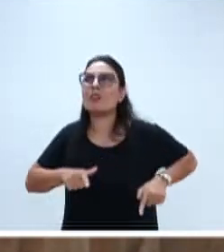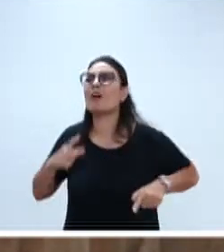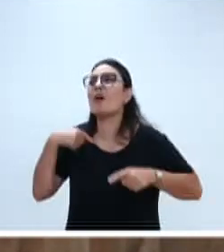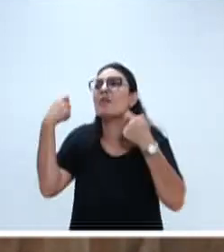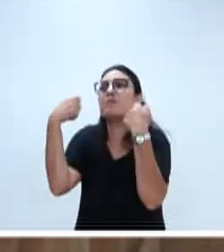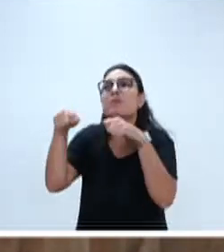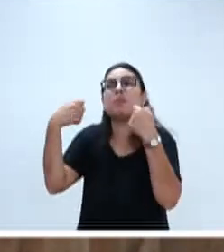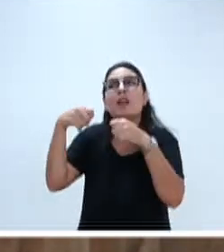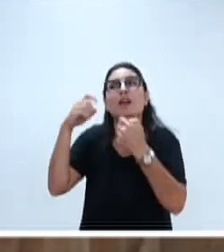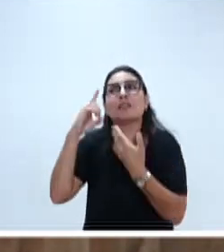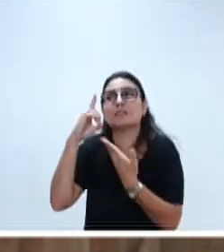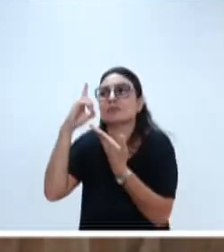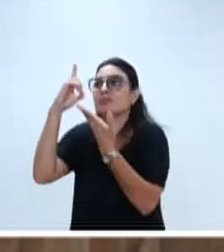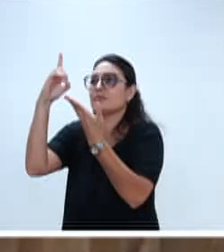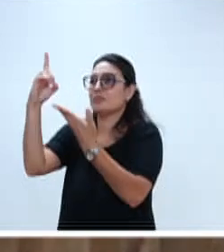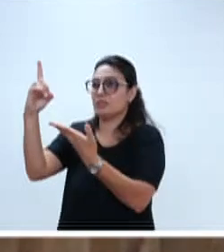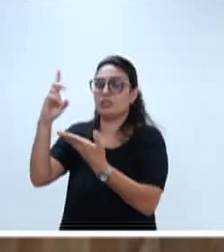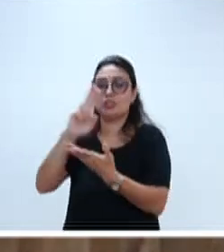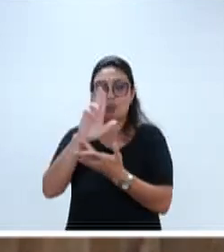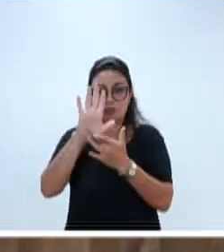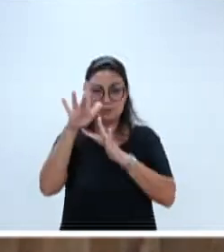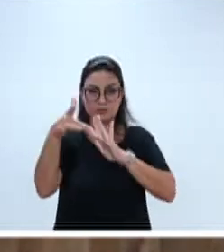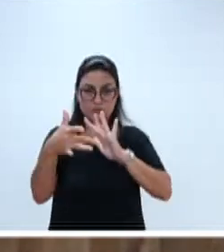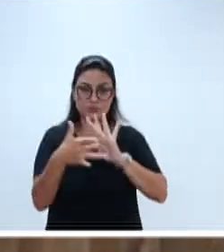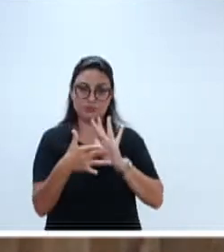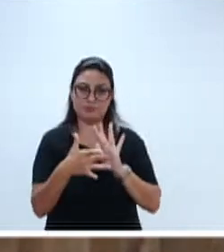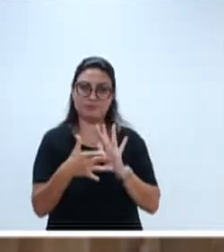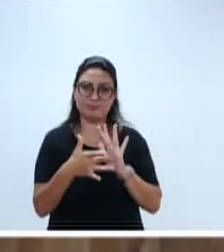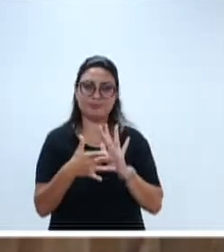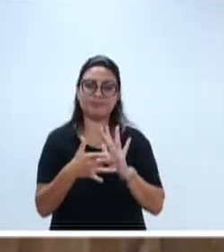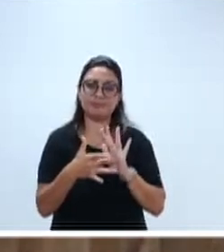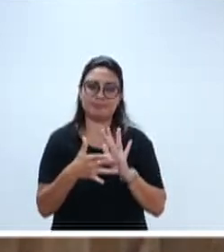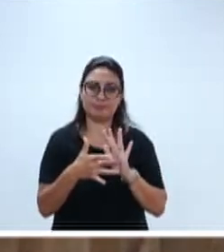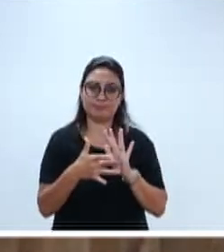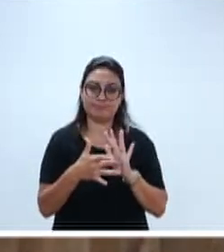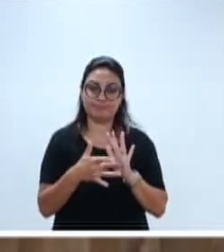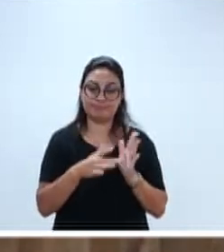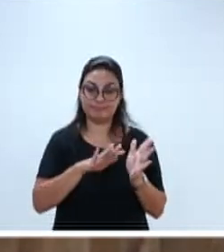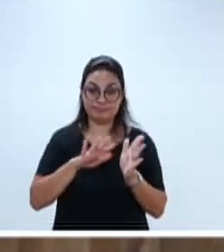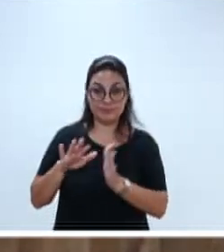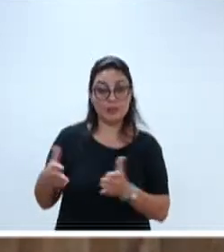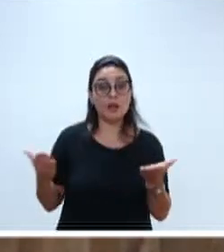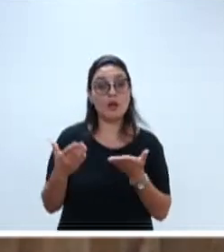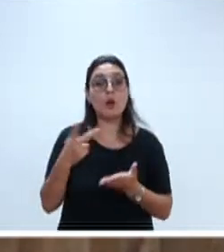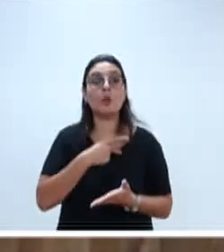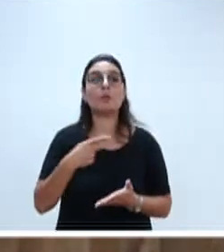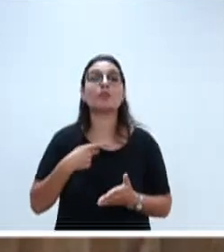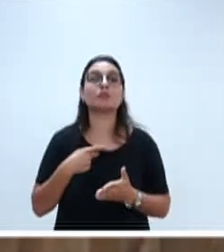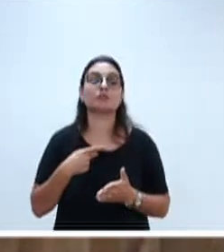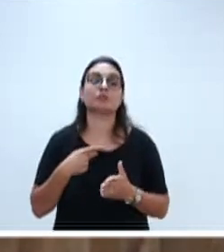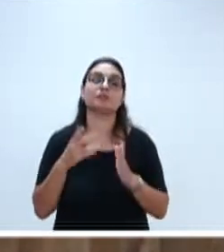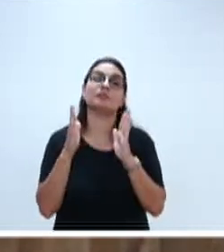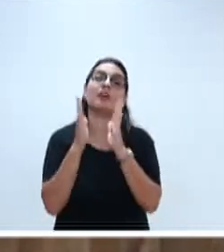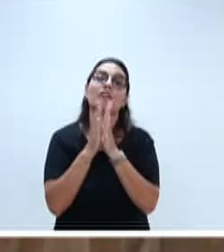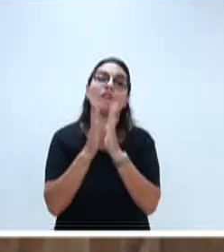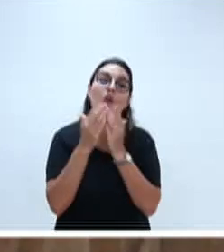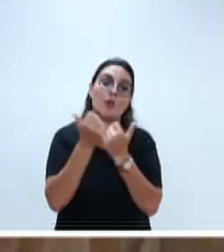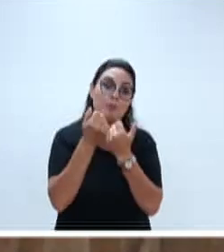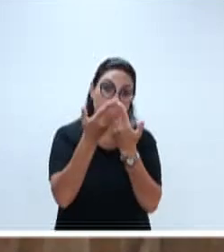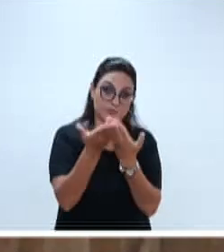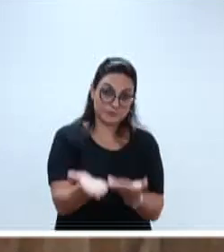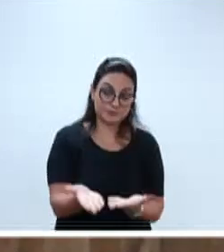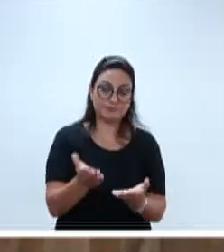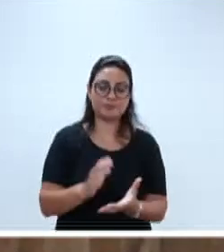nome de Jesus. Eu vou orar por você, Pai. Tu conheces cada vida, Senhor. E muitos que nem